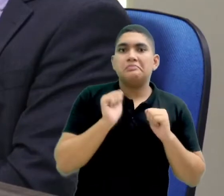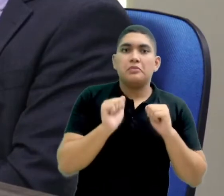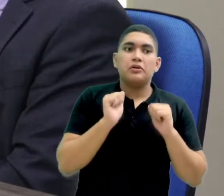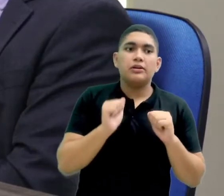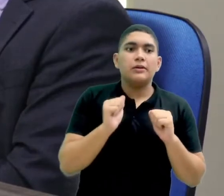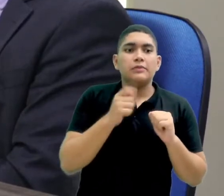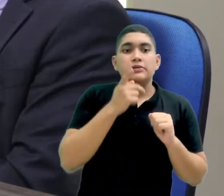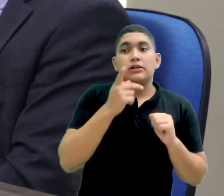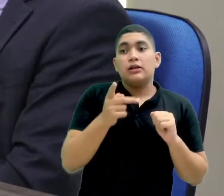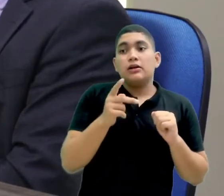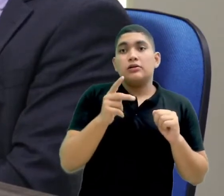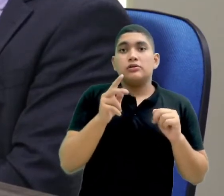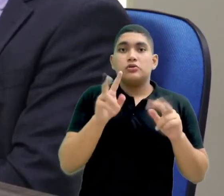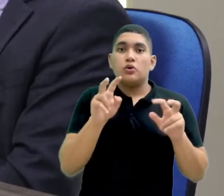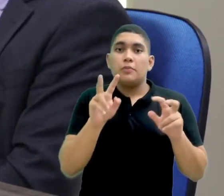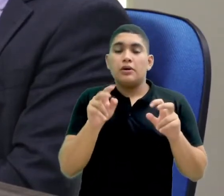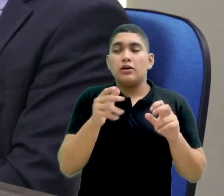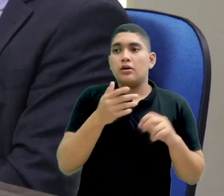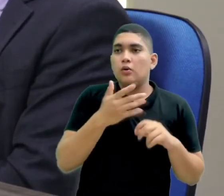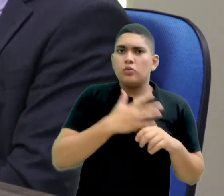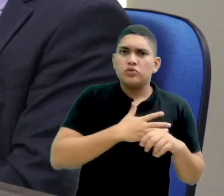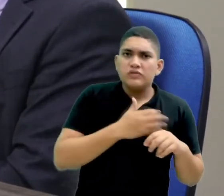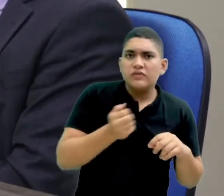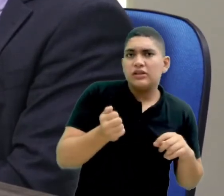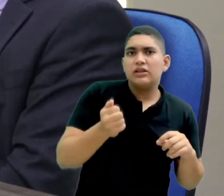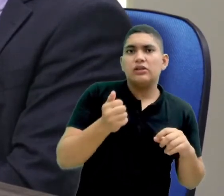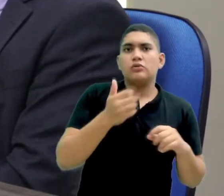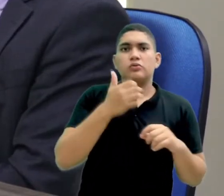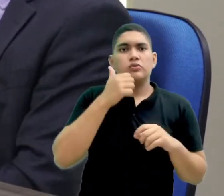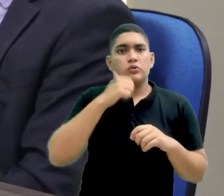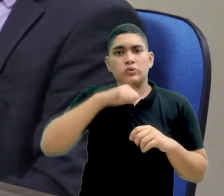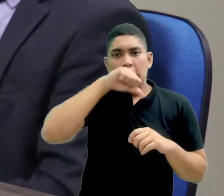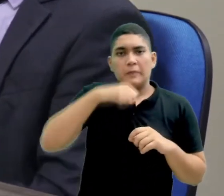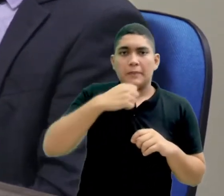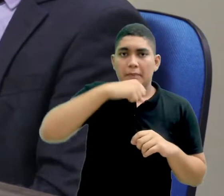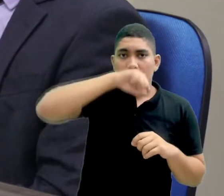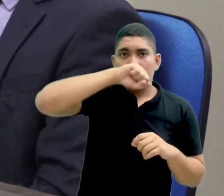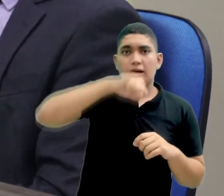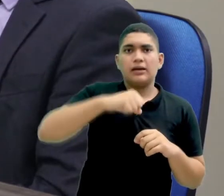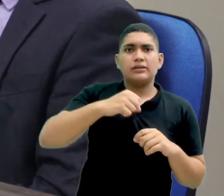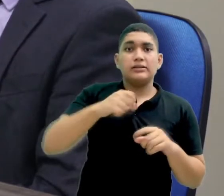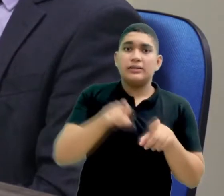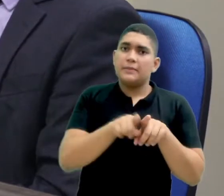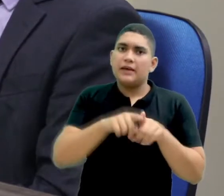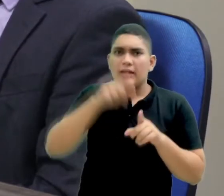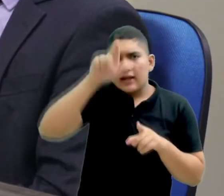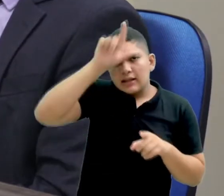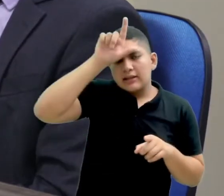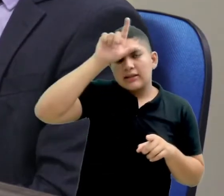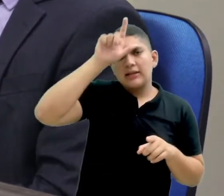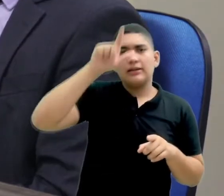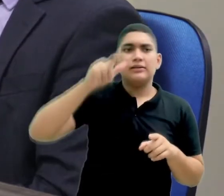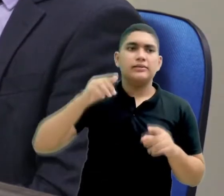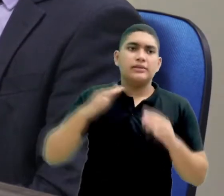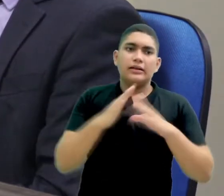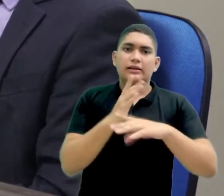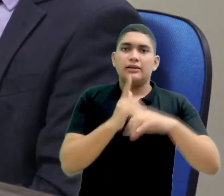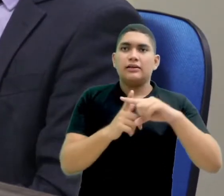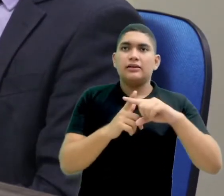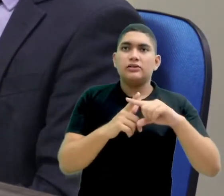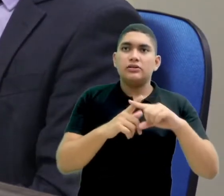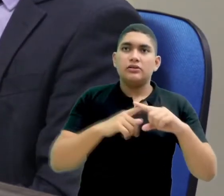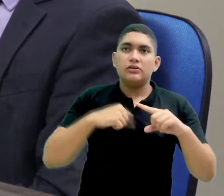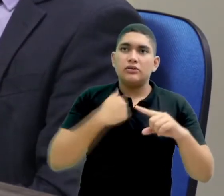colocar aqui o pai, a gente pode colocar aqui a liderança da igreja, né? Então, esse bom tratamento que nós precisamos